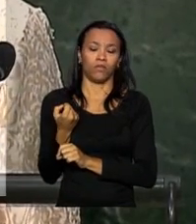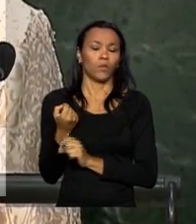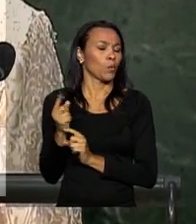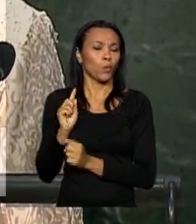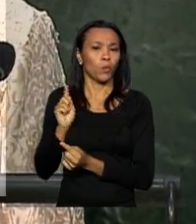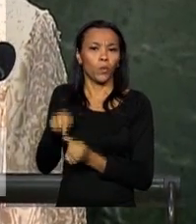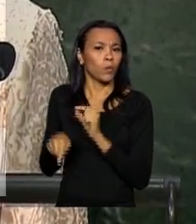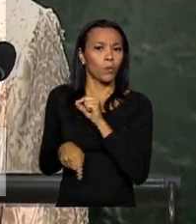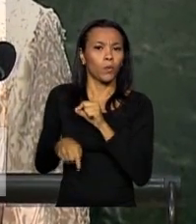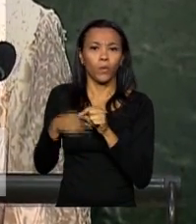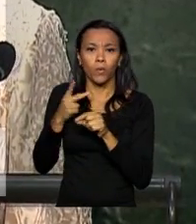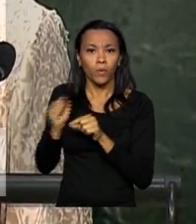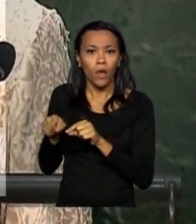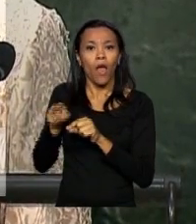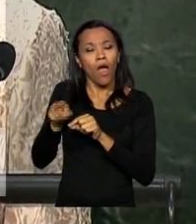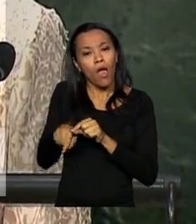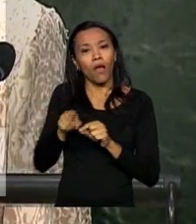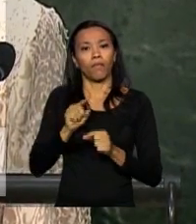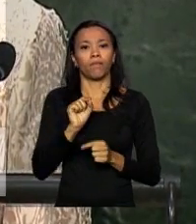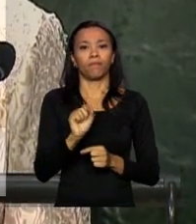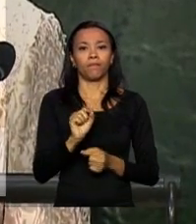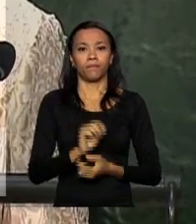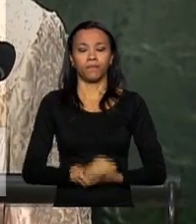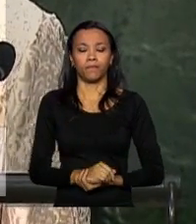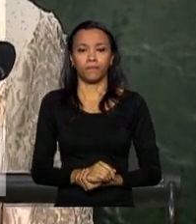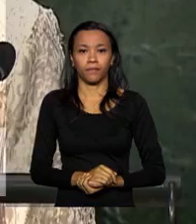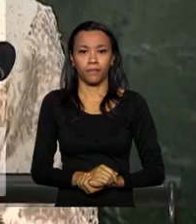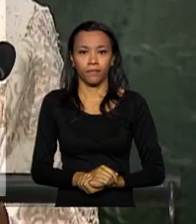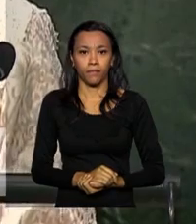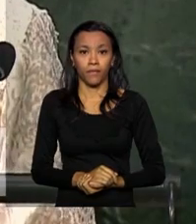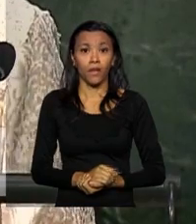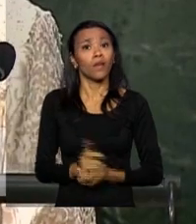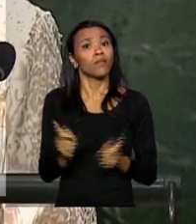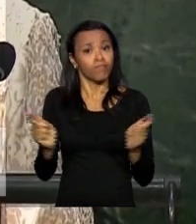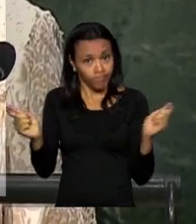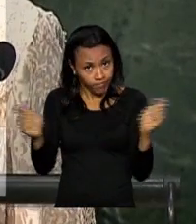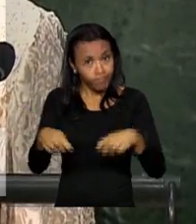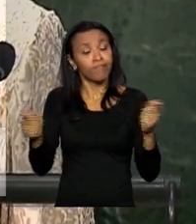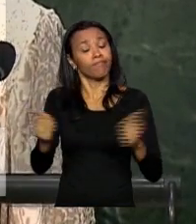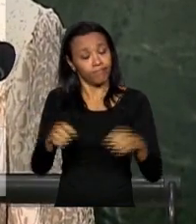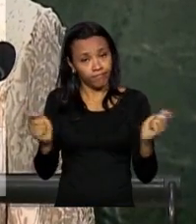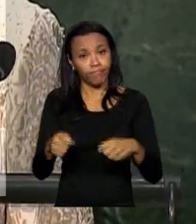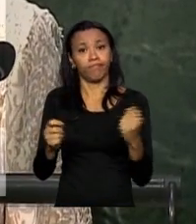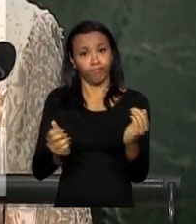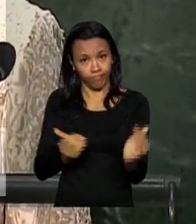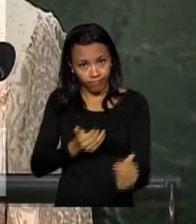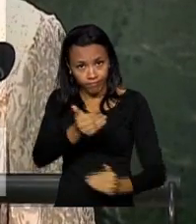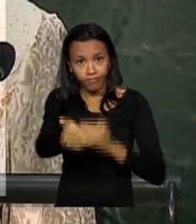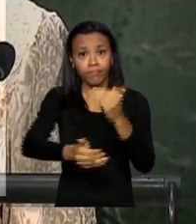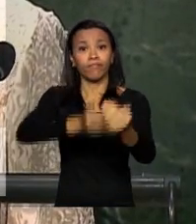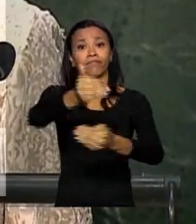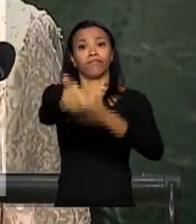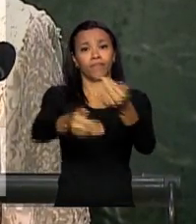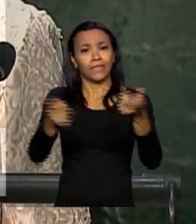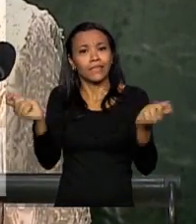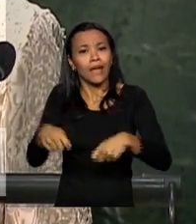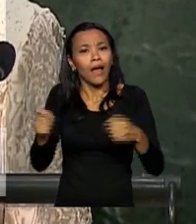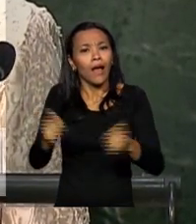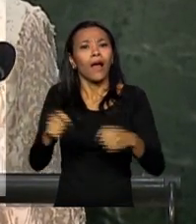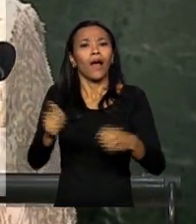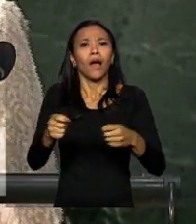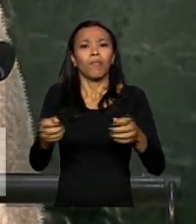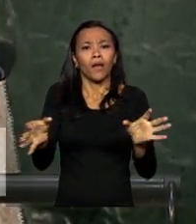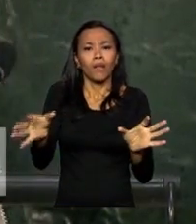que é afirmar que é possível crescer, incluir, conservar